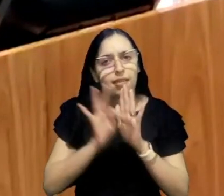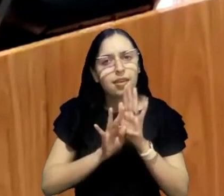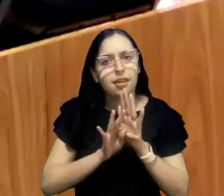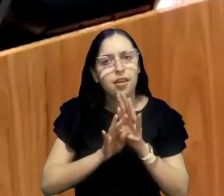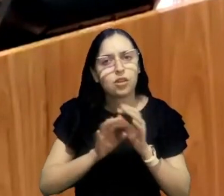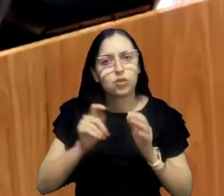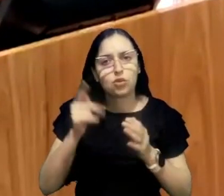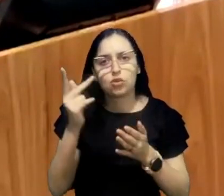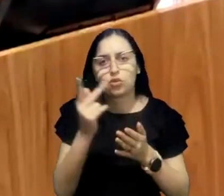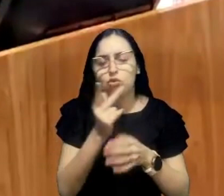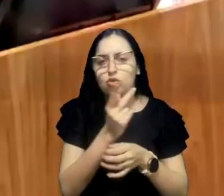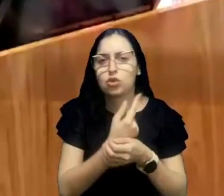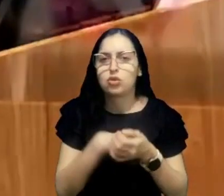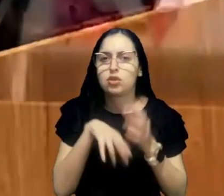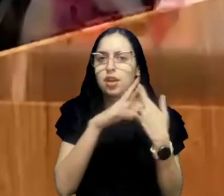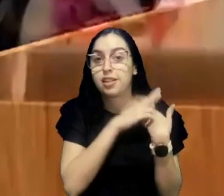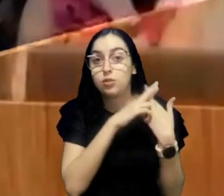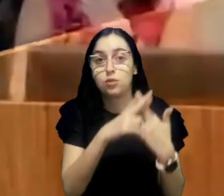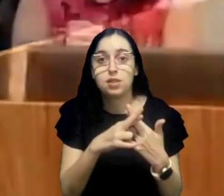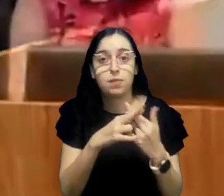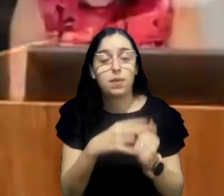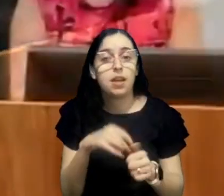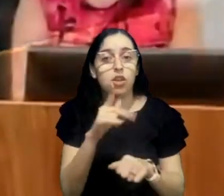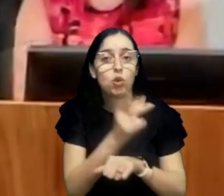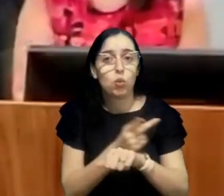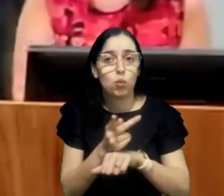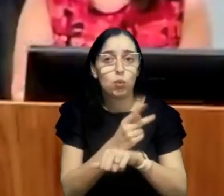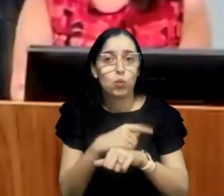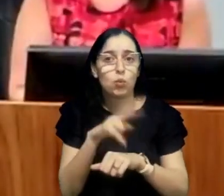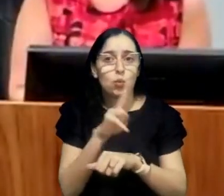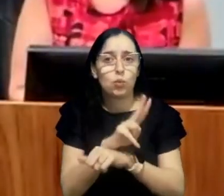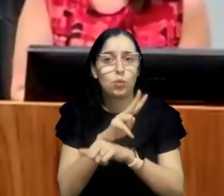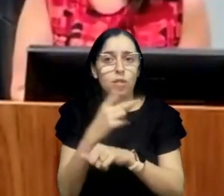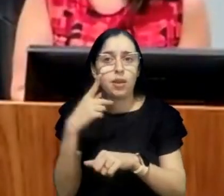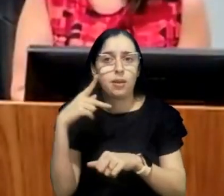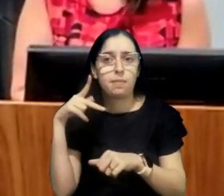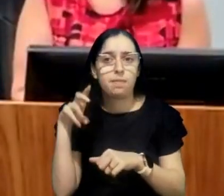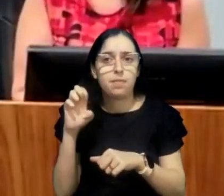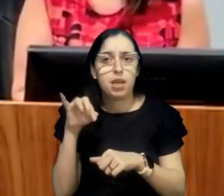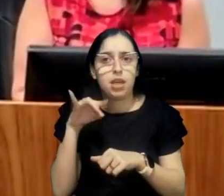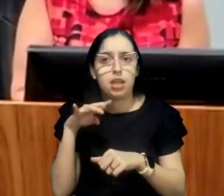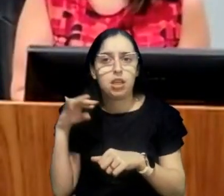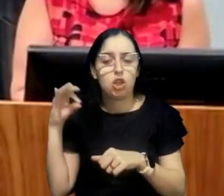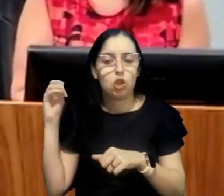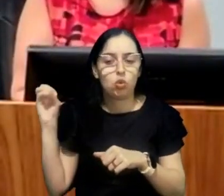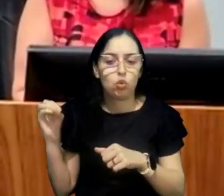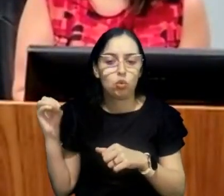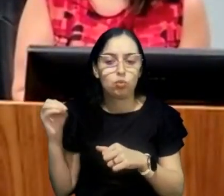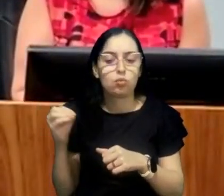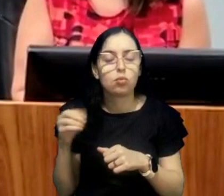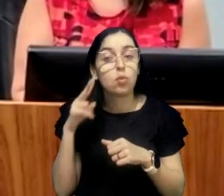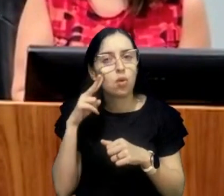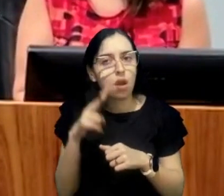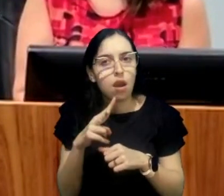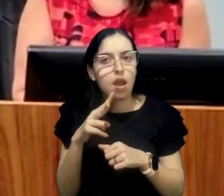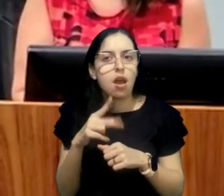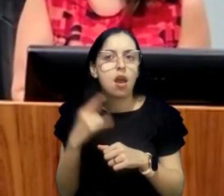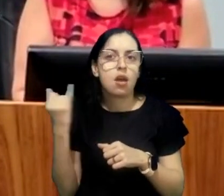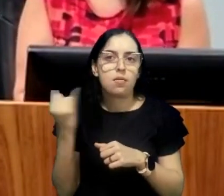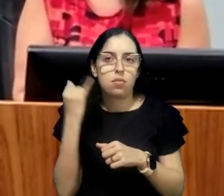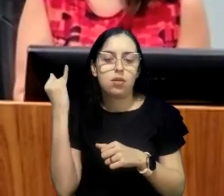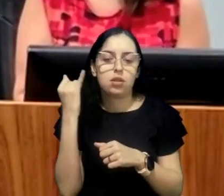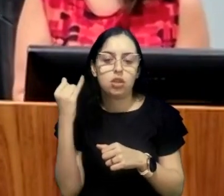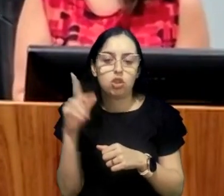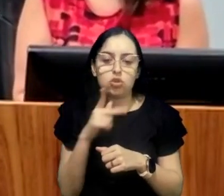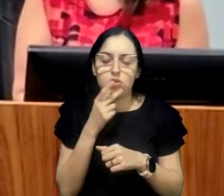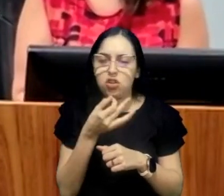do perito com o olhar, não é? Com o Uhum. olhar é muito importante, não adianta nada a gente ter um perito e nós como